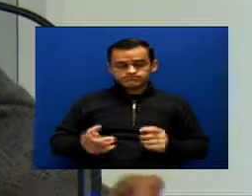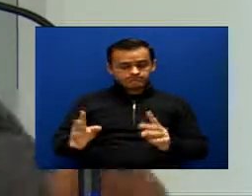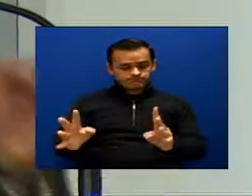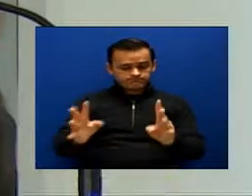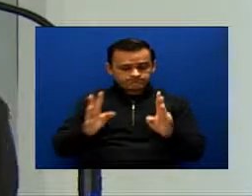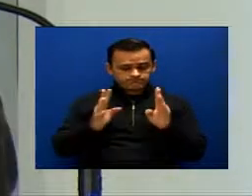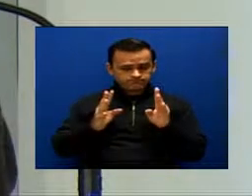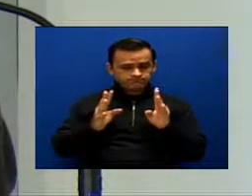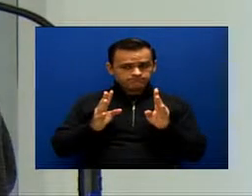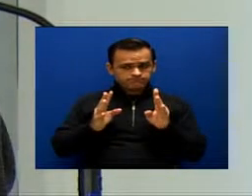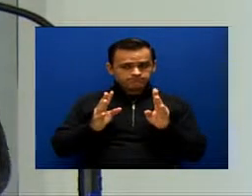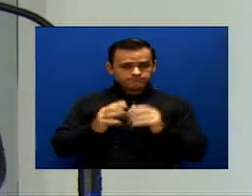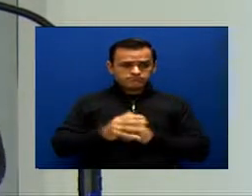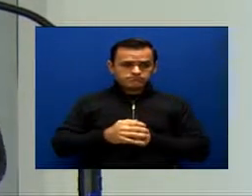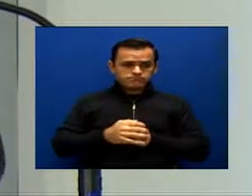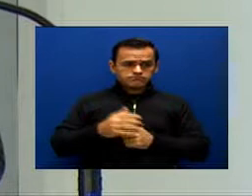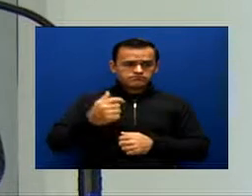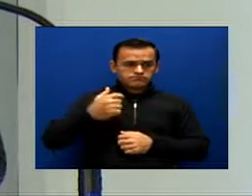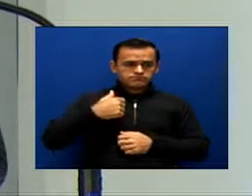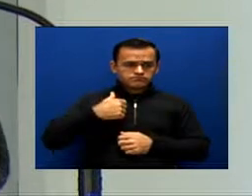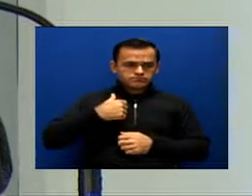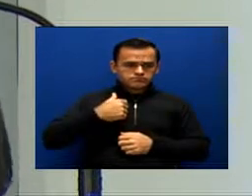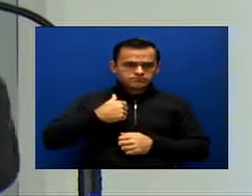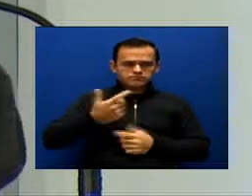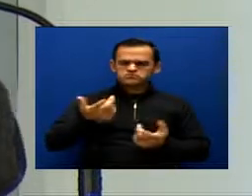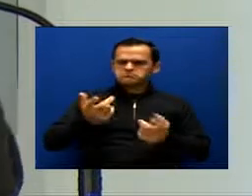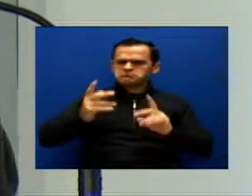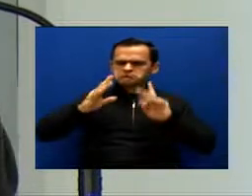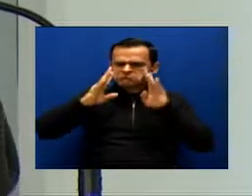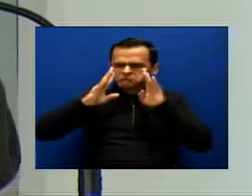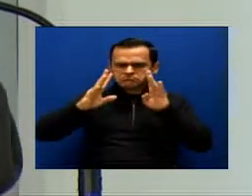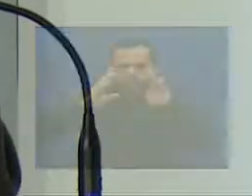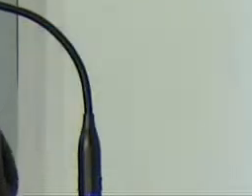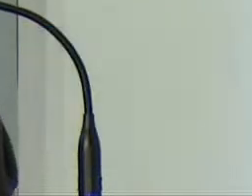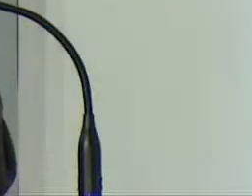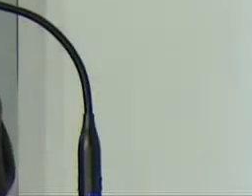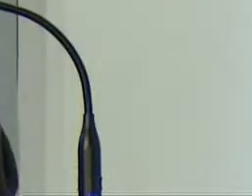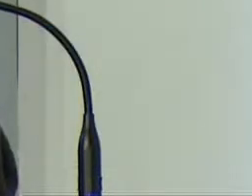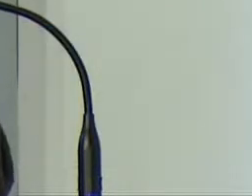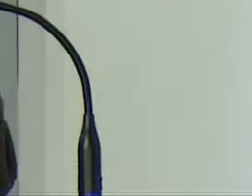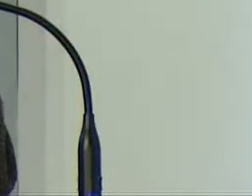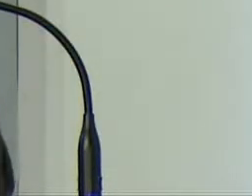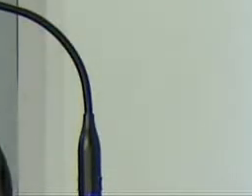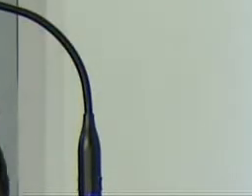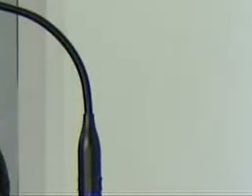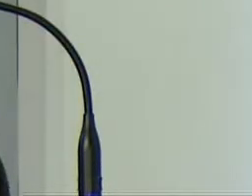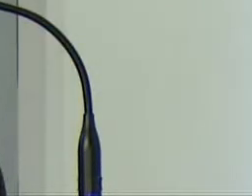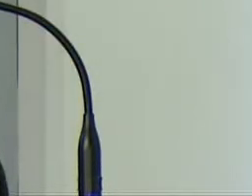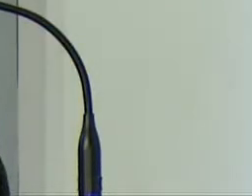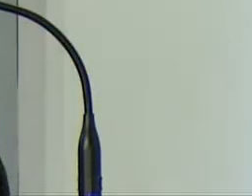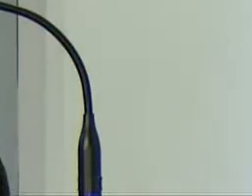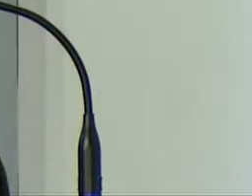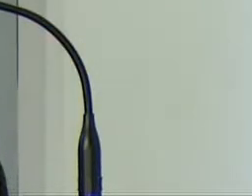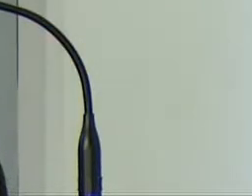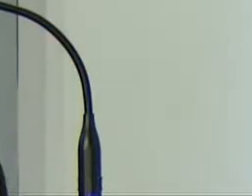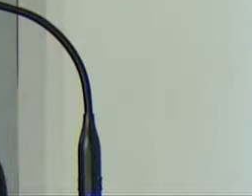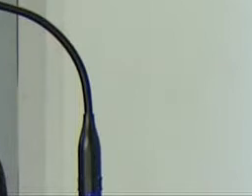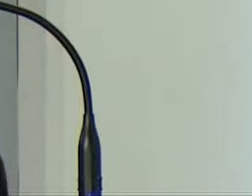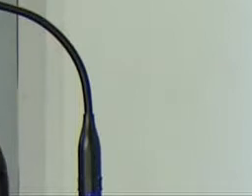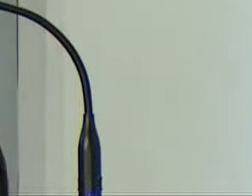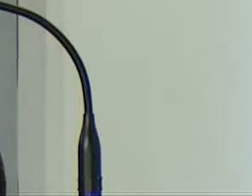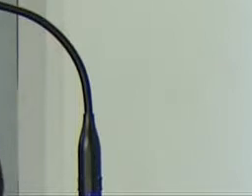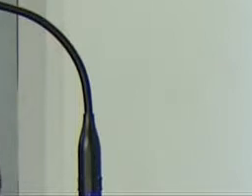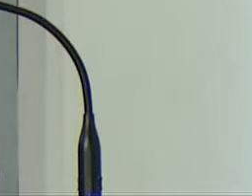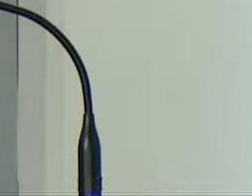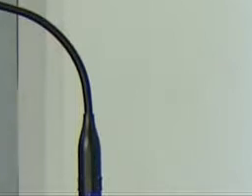Eu sou um dos maiores ouvintes de qualquer pessoa que utilize essa tribuna.